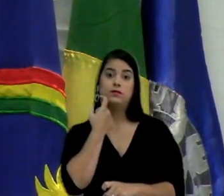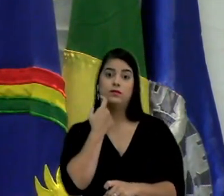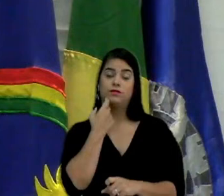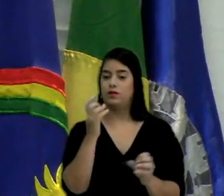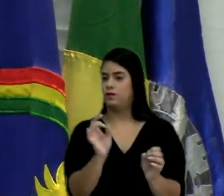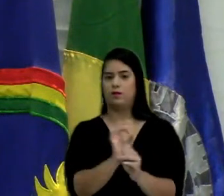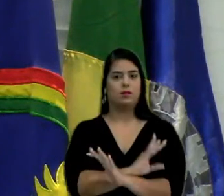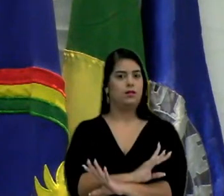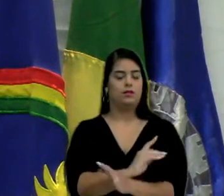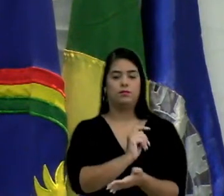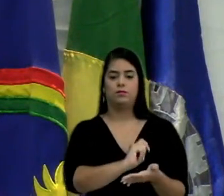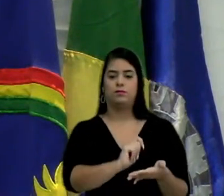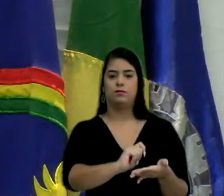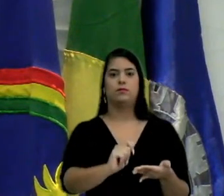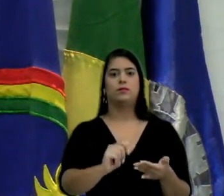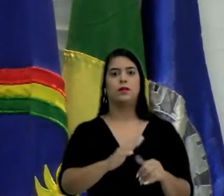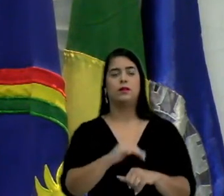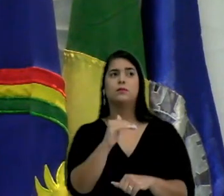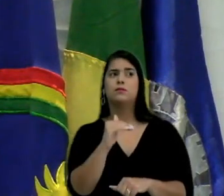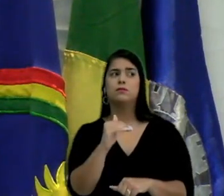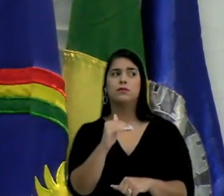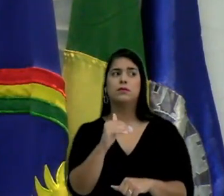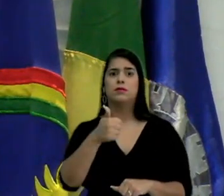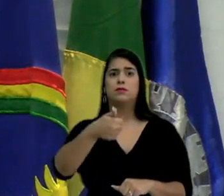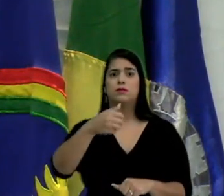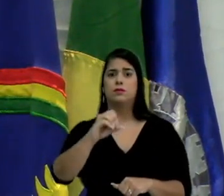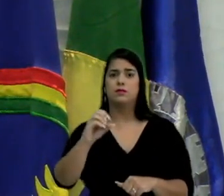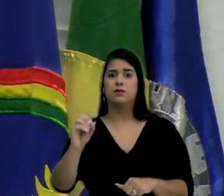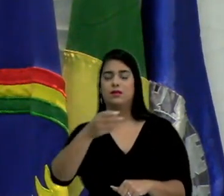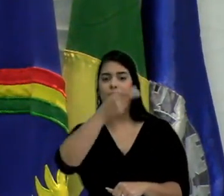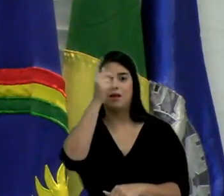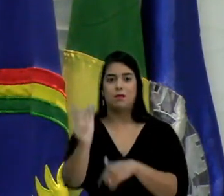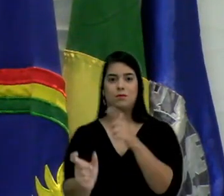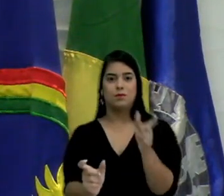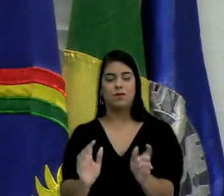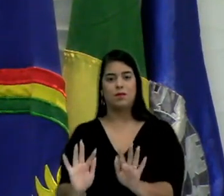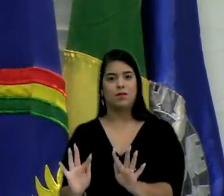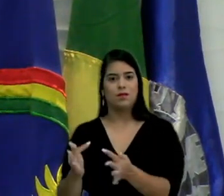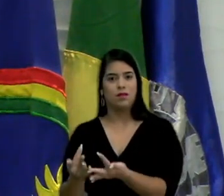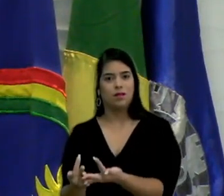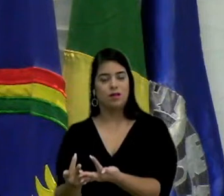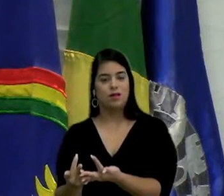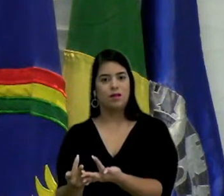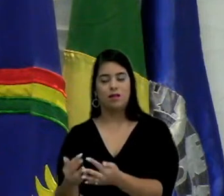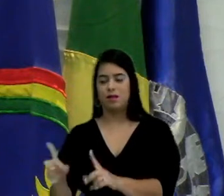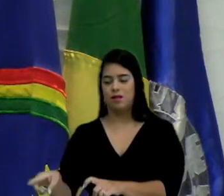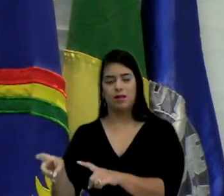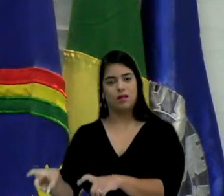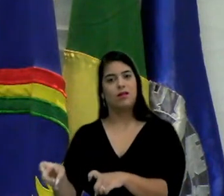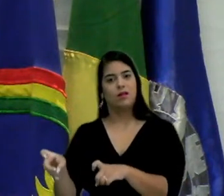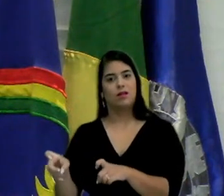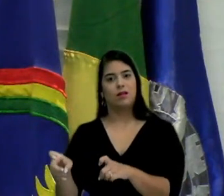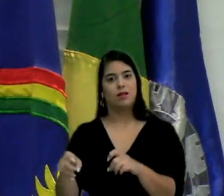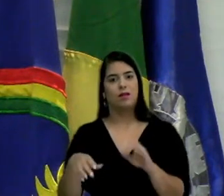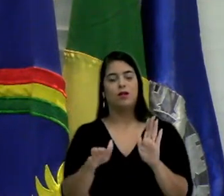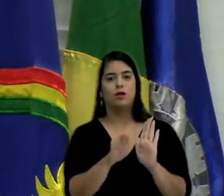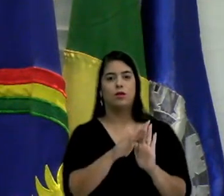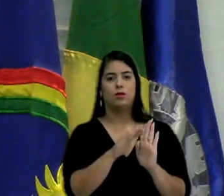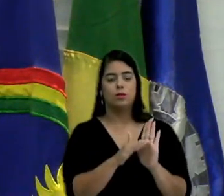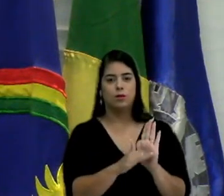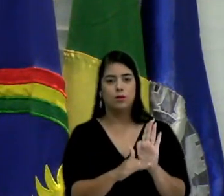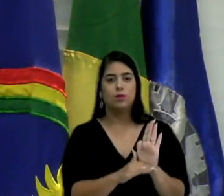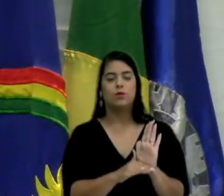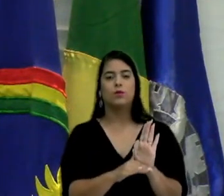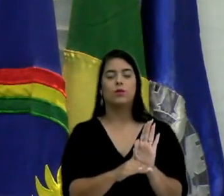inscrições nós conseguimos inscrever mais de 100 agricultores familiar no programa de CNH Rural fora o que a gente